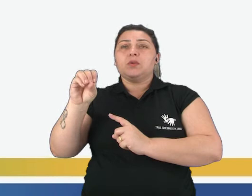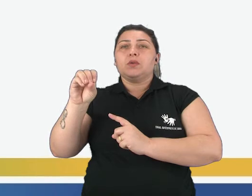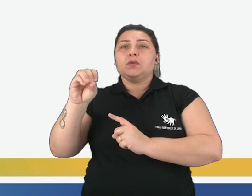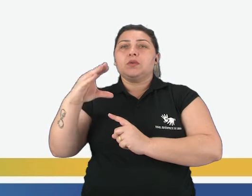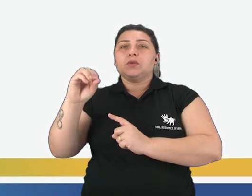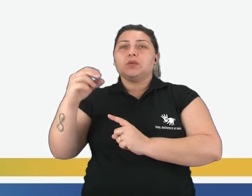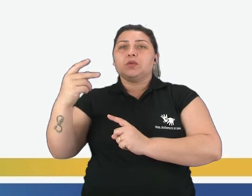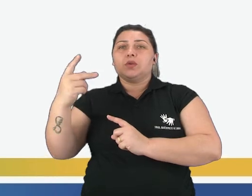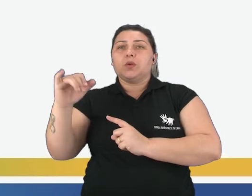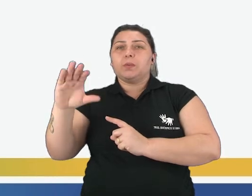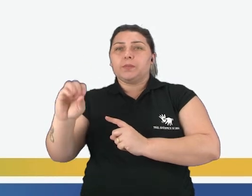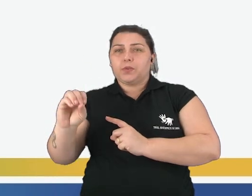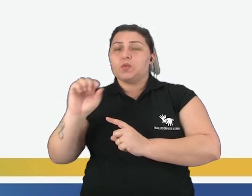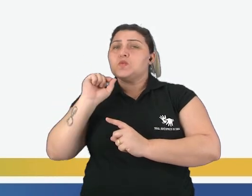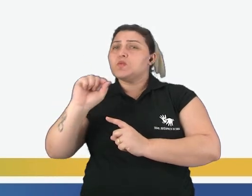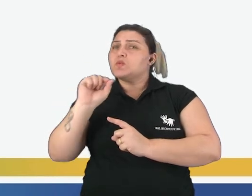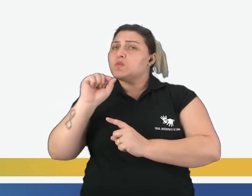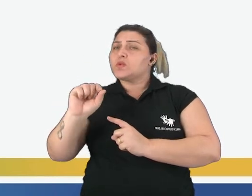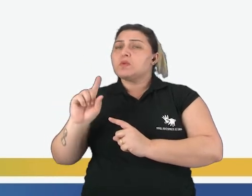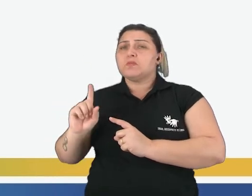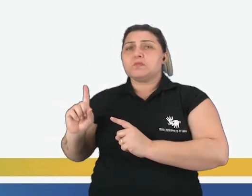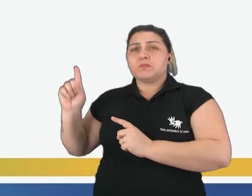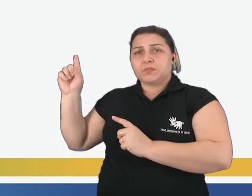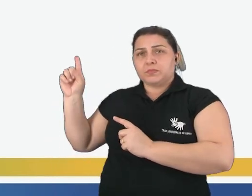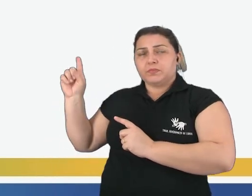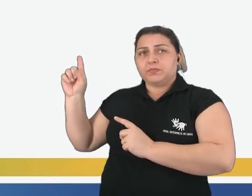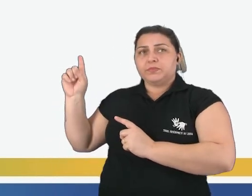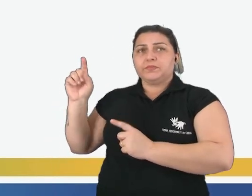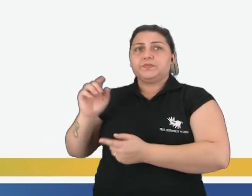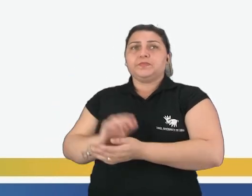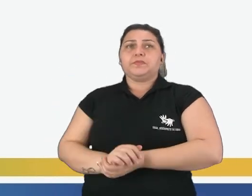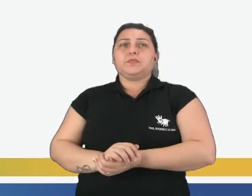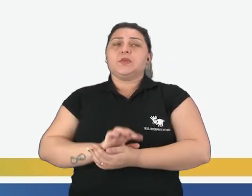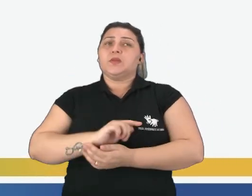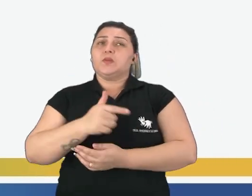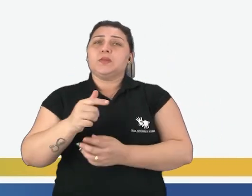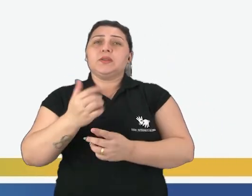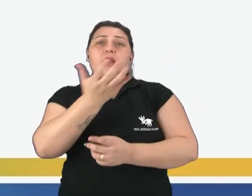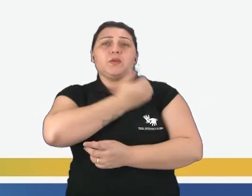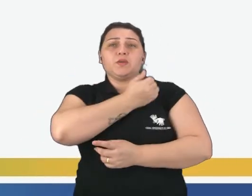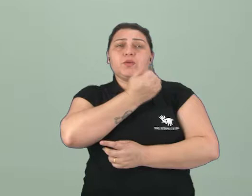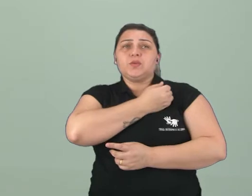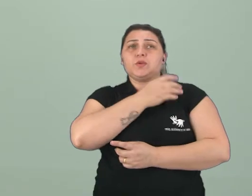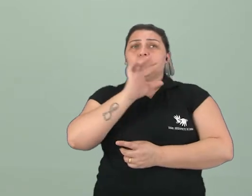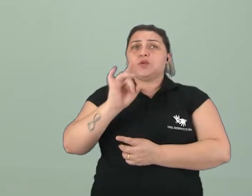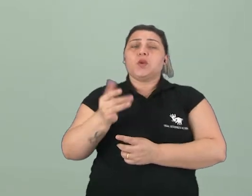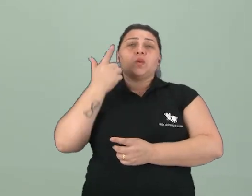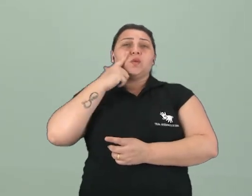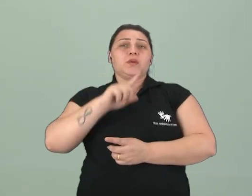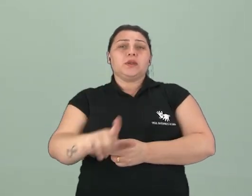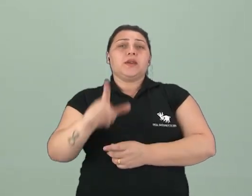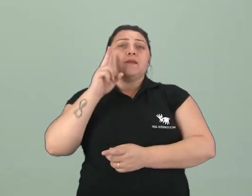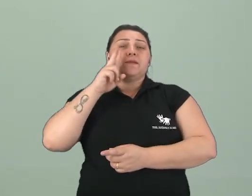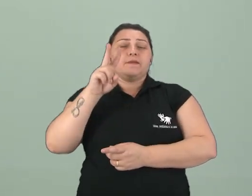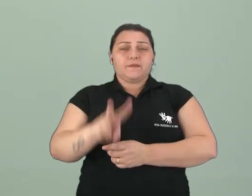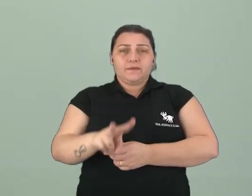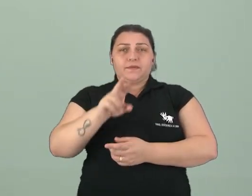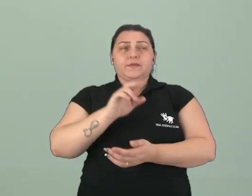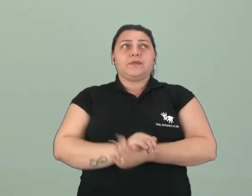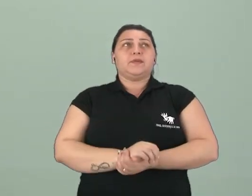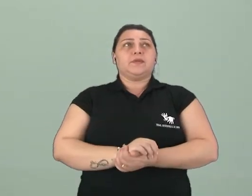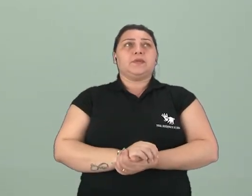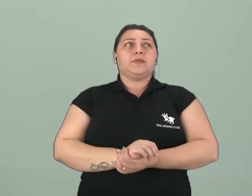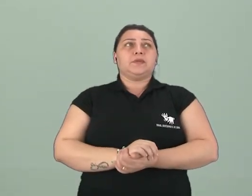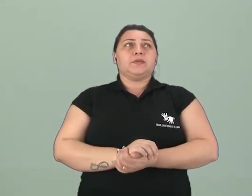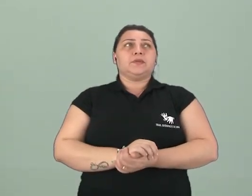Então, o que era o termoscópio? É um termômetro, só que não tem os números, ou seja, você só conseguia ver ali,